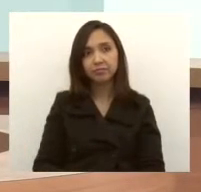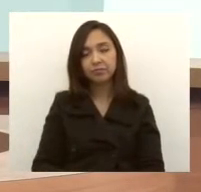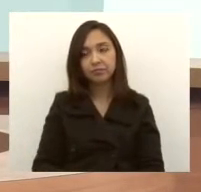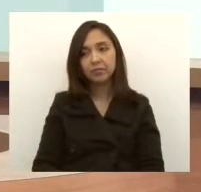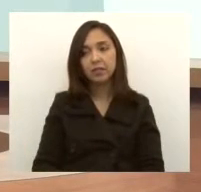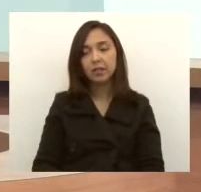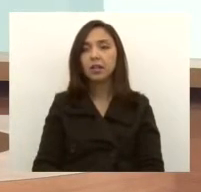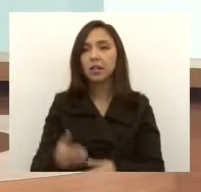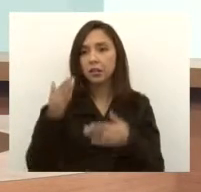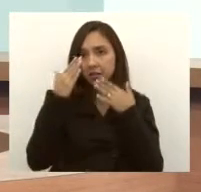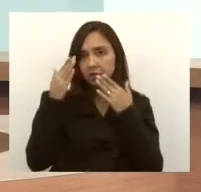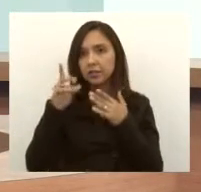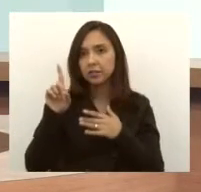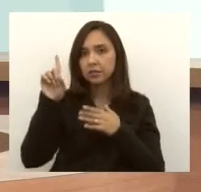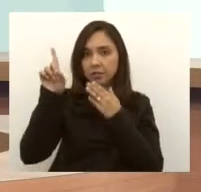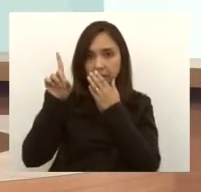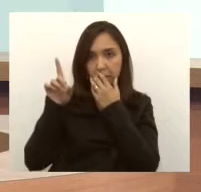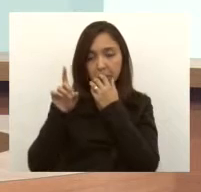Agradecer a Deus por esse momento,